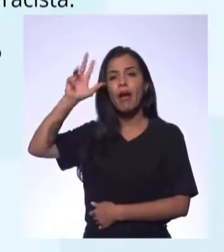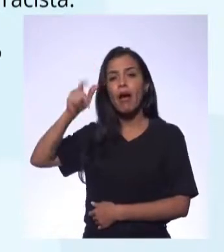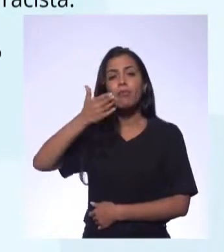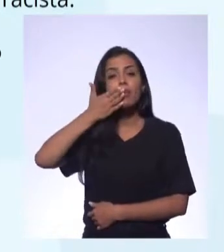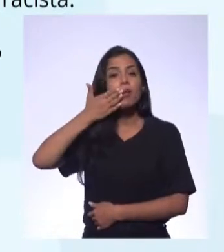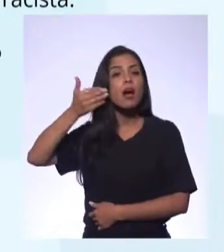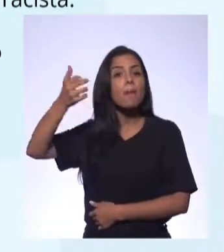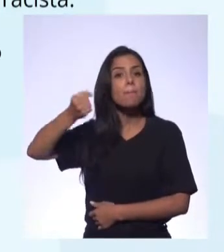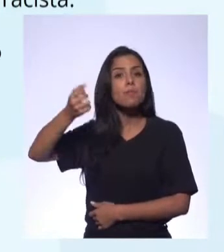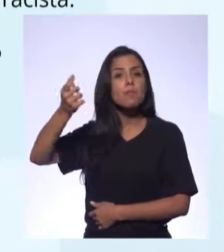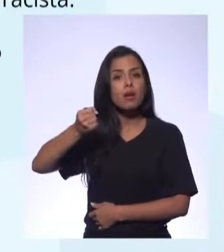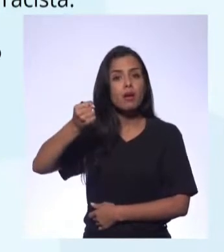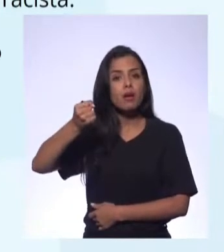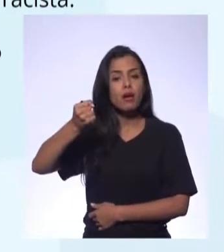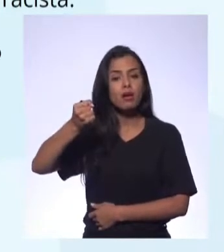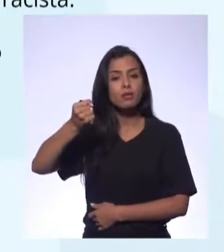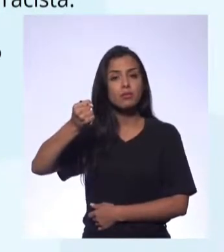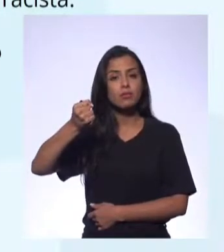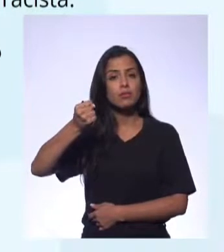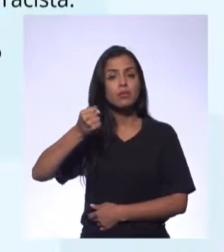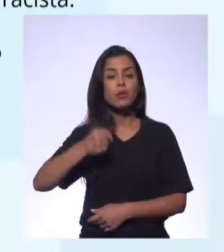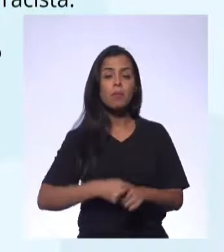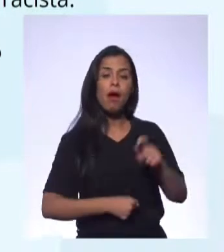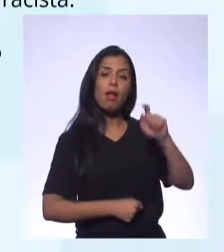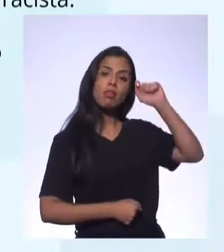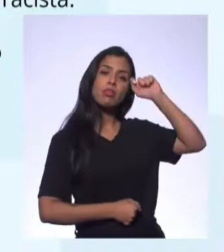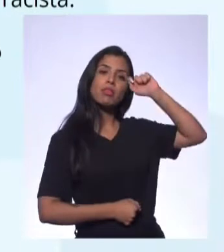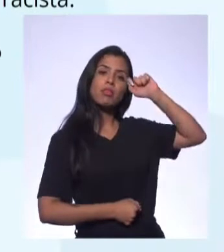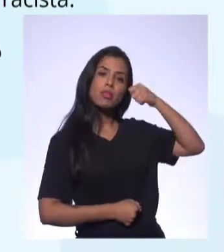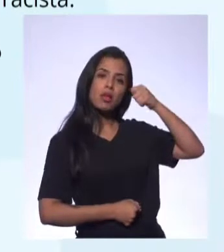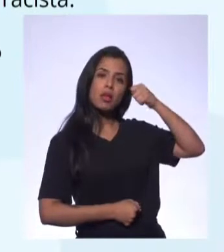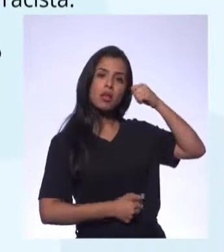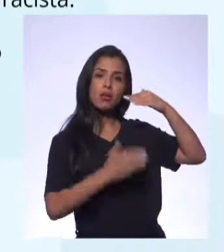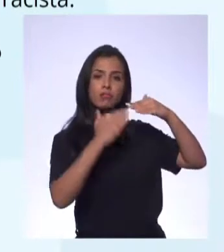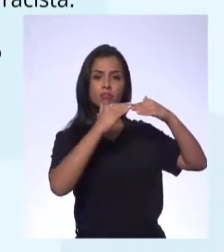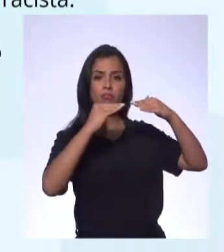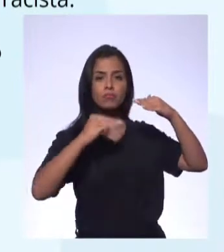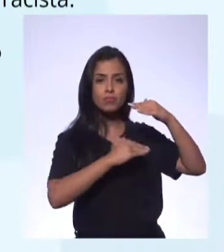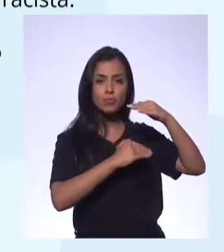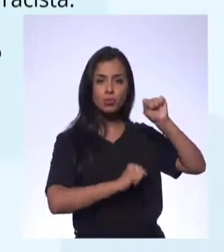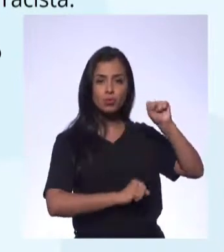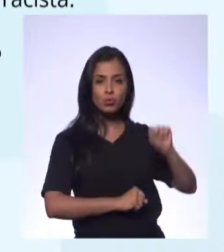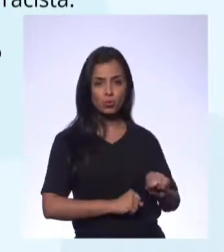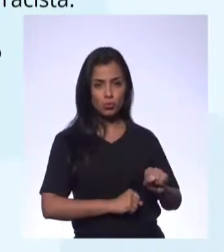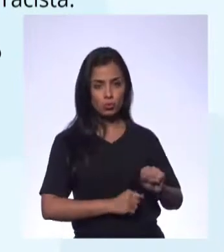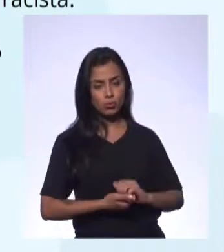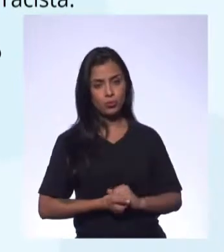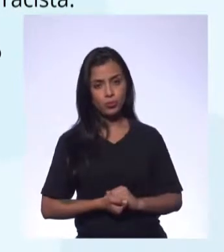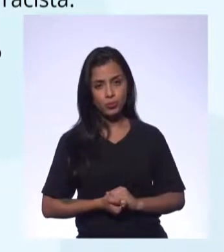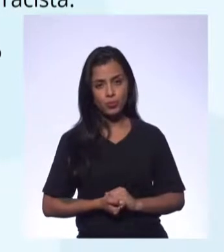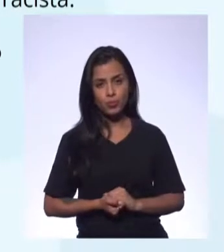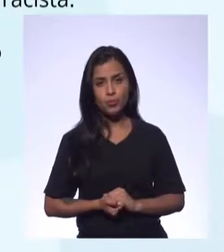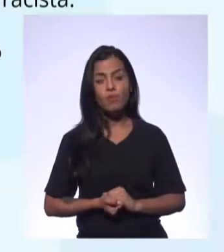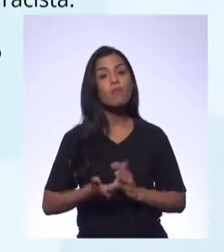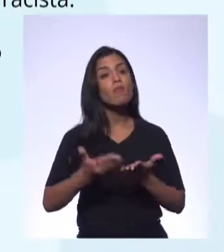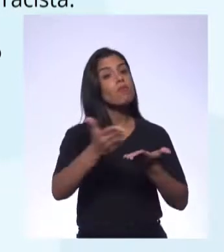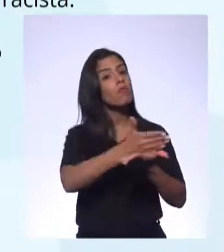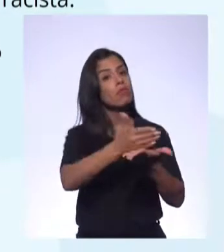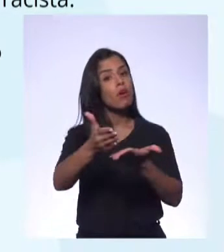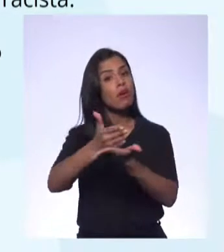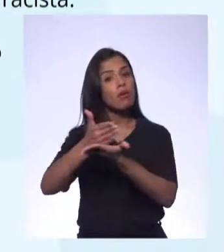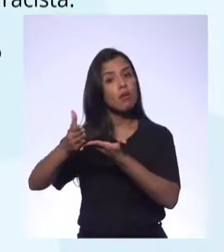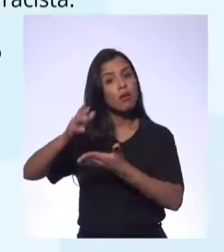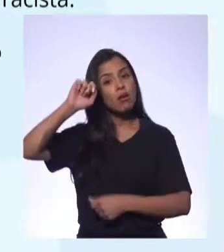ao norte do Saara, e uma negra ou subsaariana, ao sul do continente. Criar divisões entre a